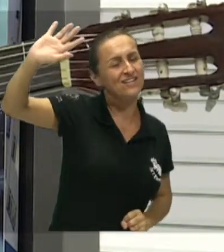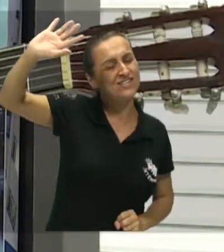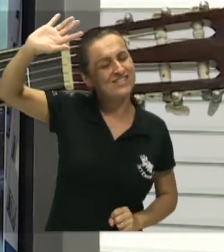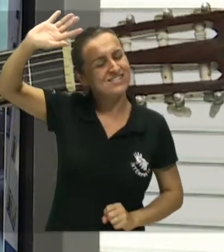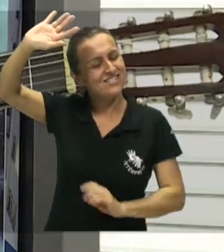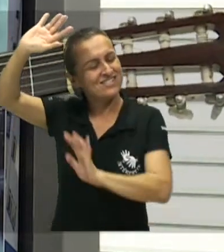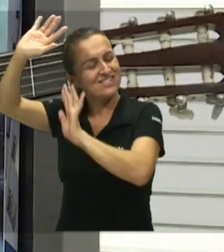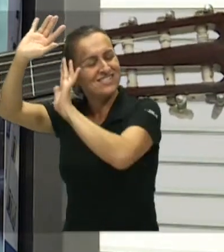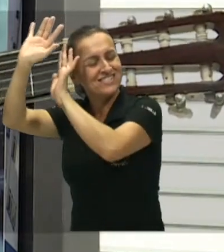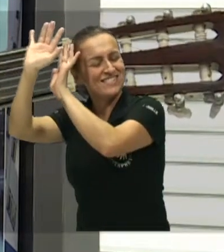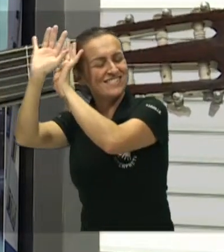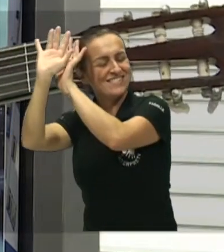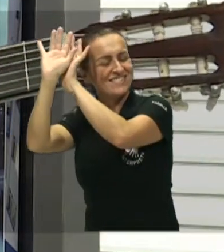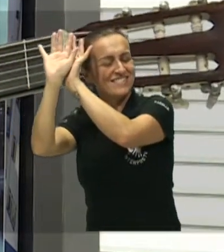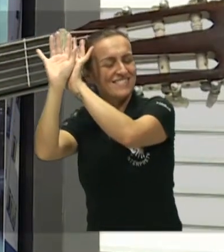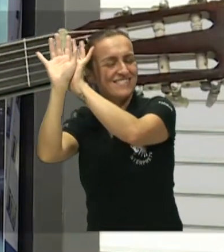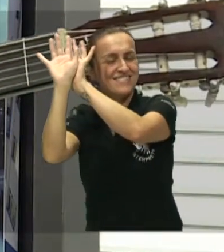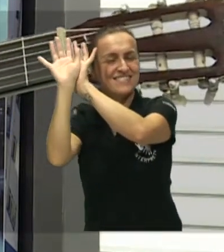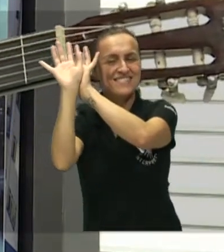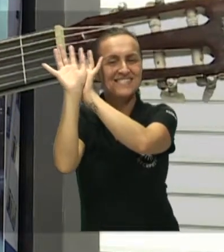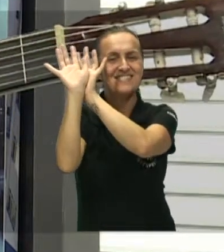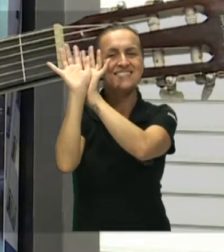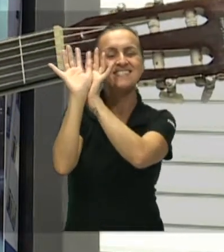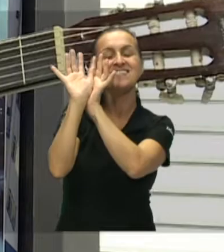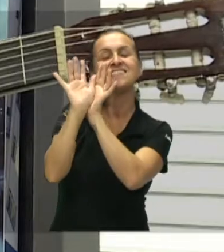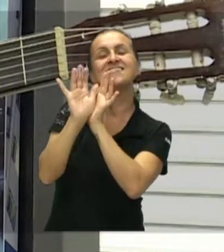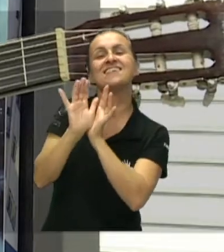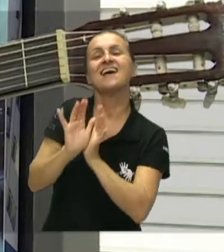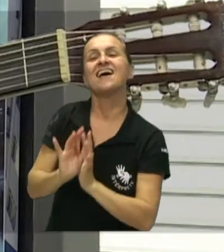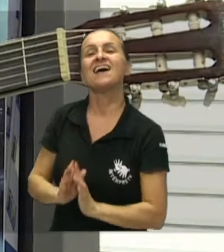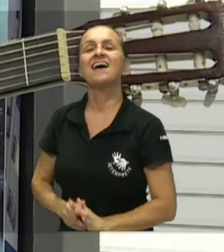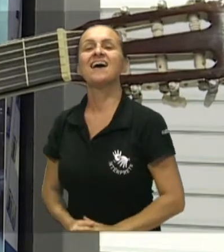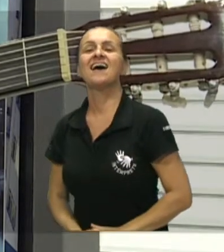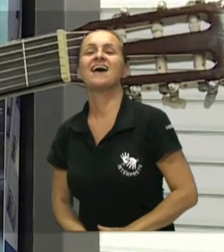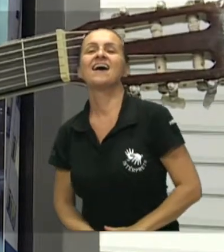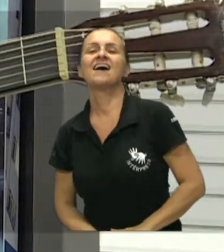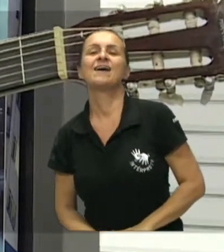Deixa a lua onde está.